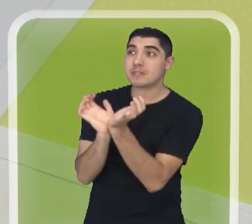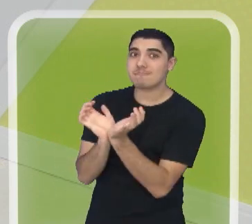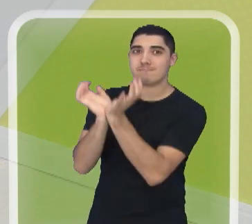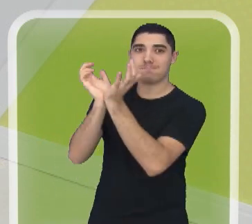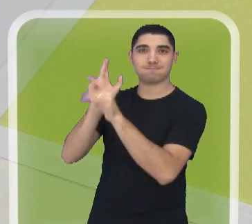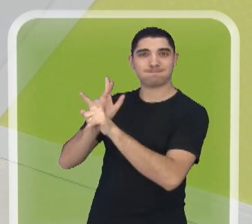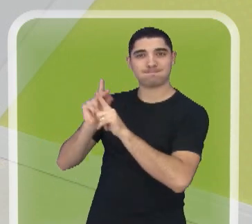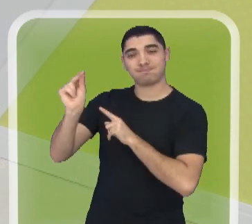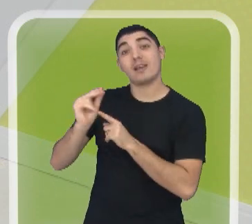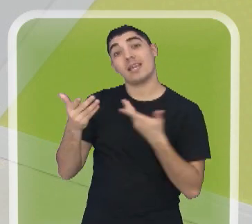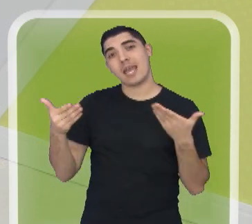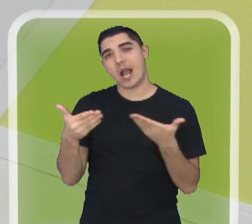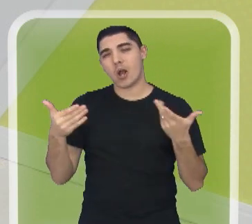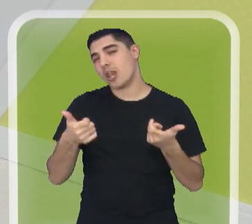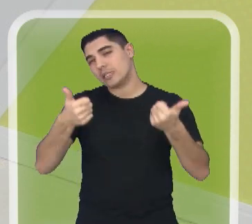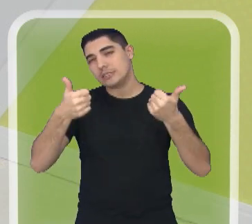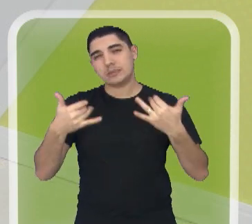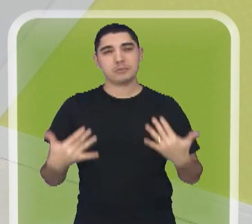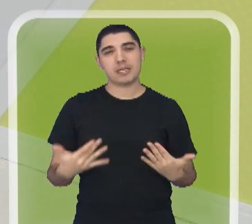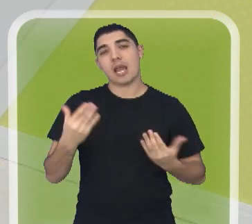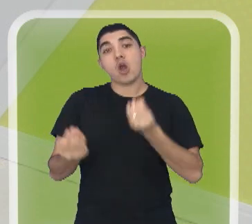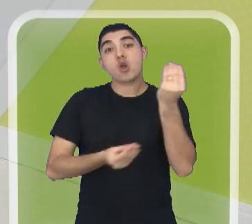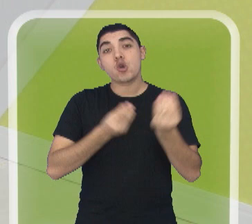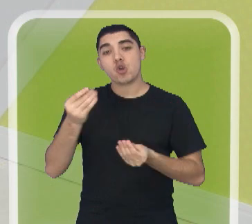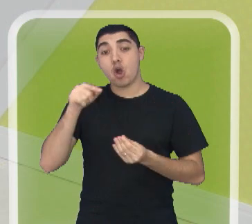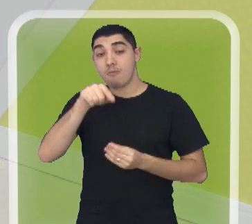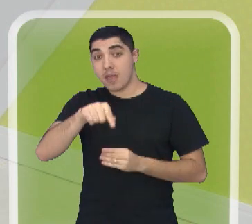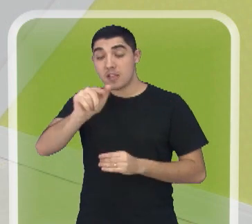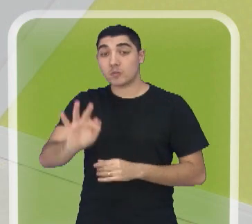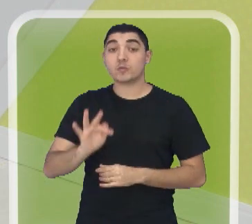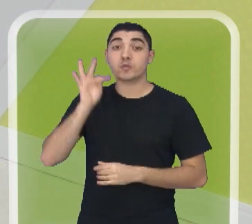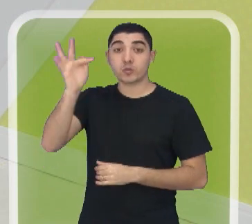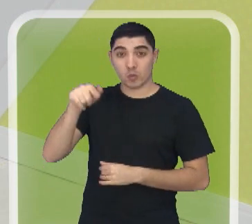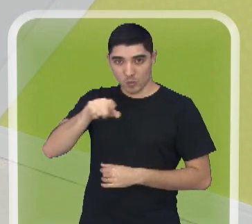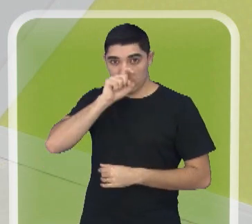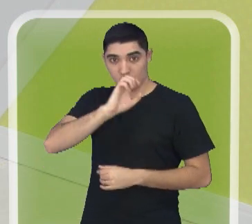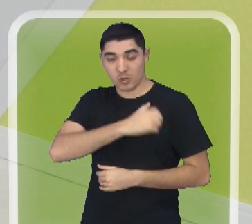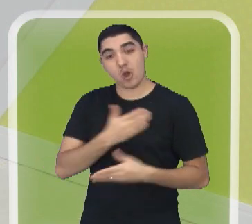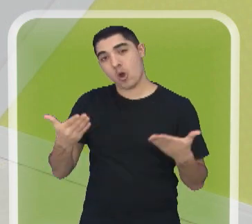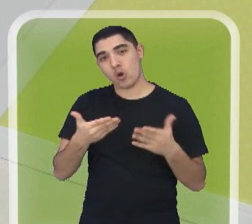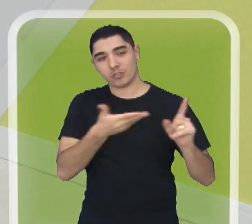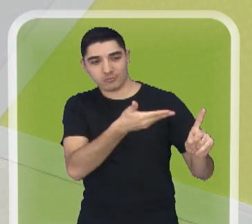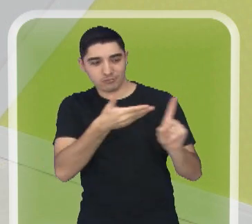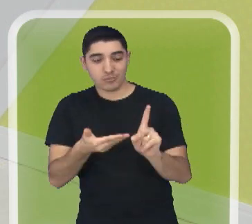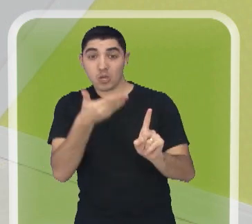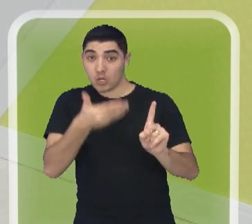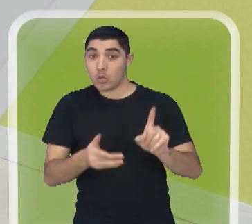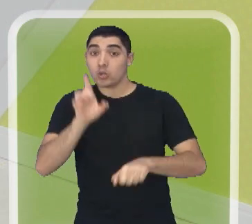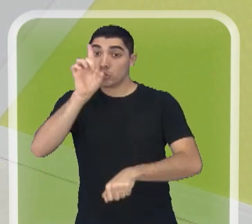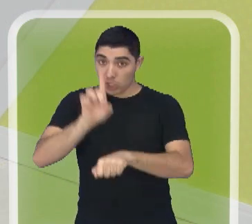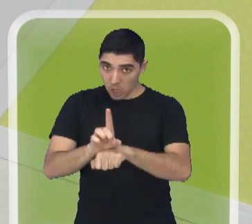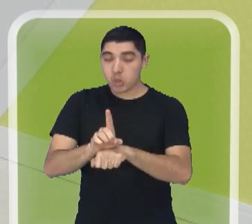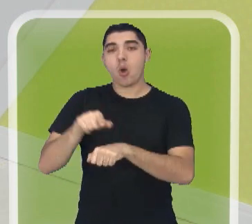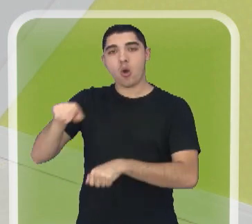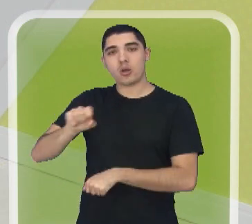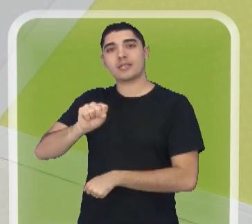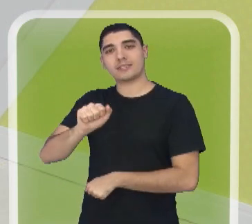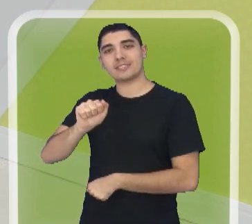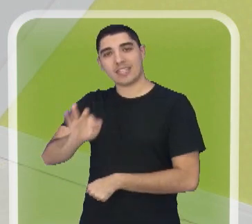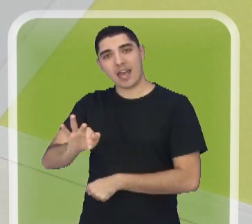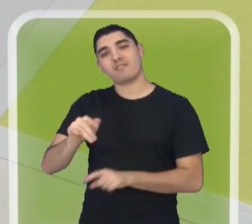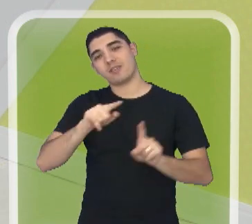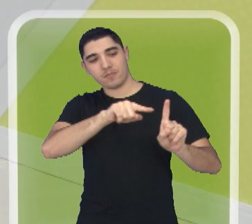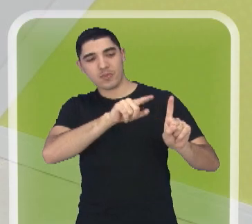sobre os próximos passos da SAF no São José, o Hora do Esporte de hoje recebe o diretor executivo da SAF do São